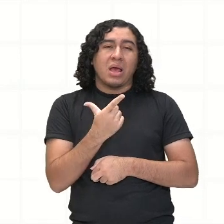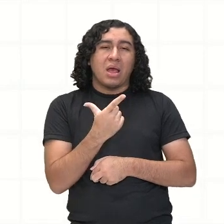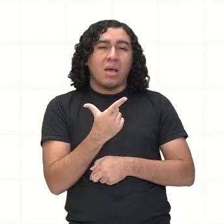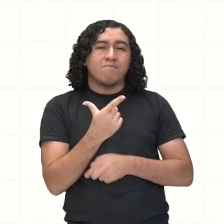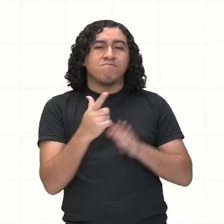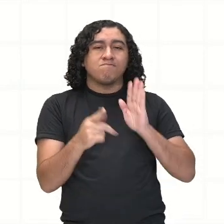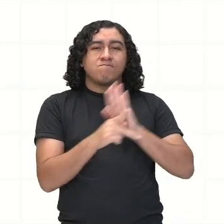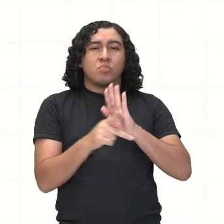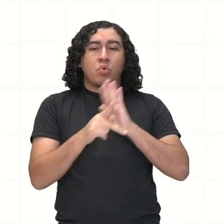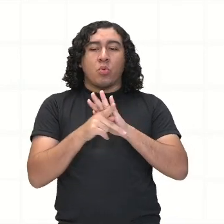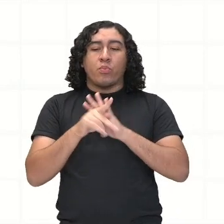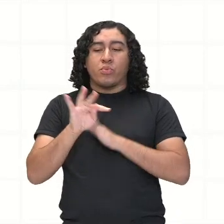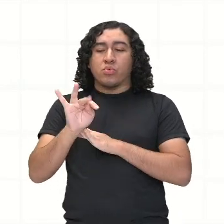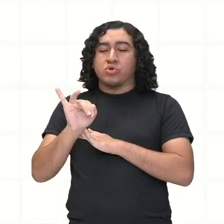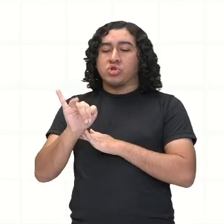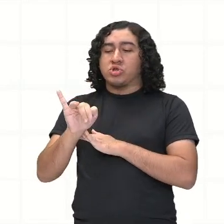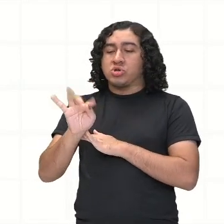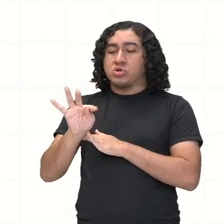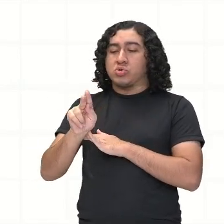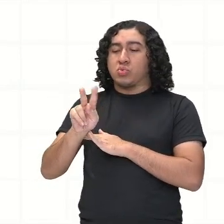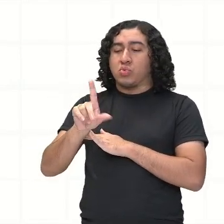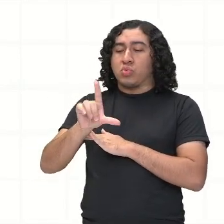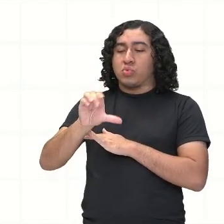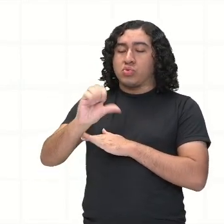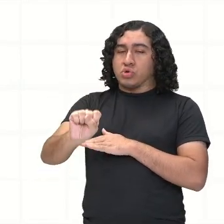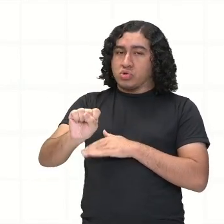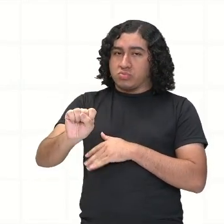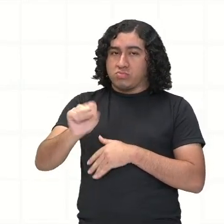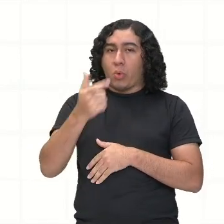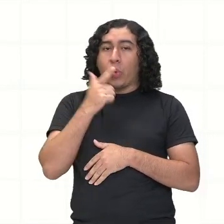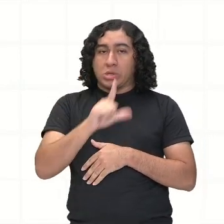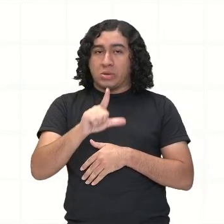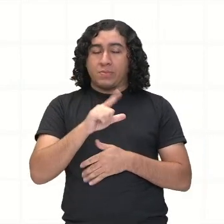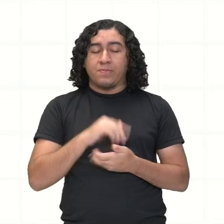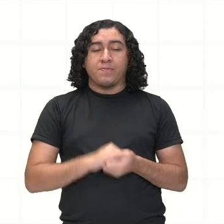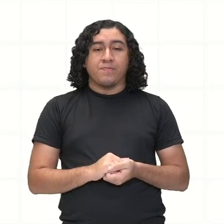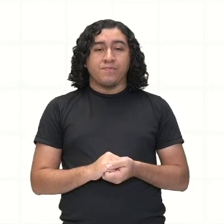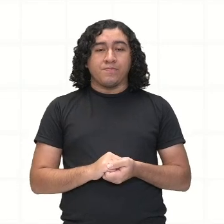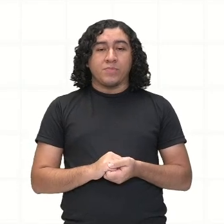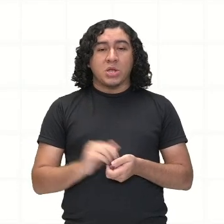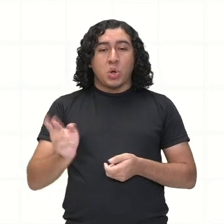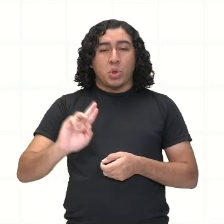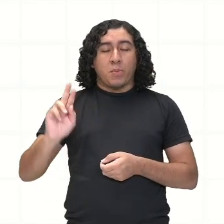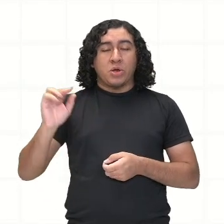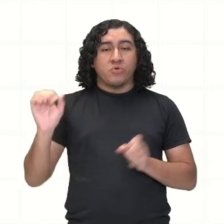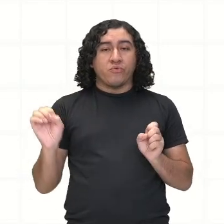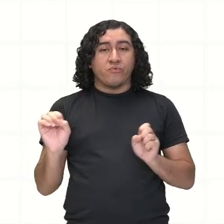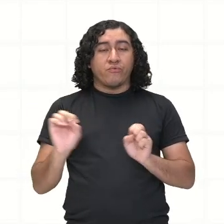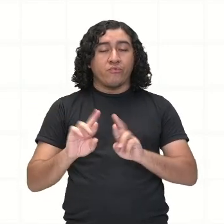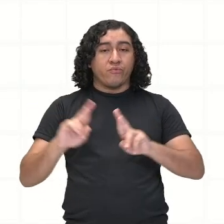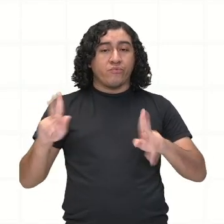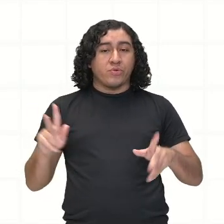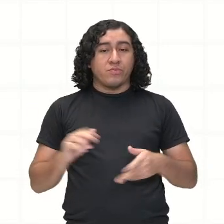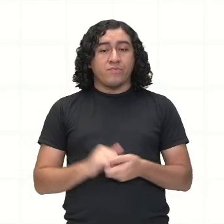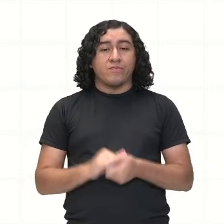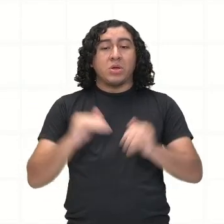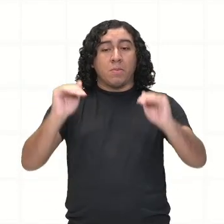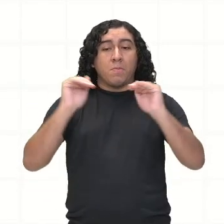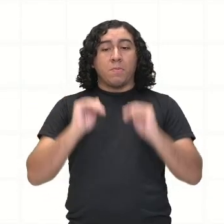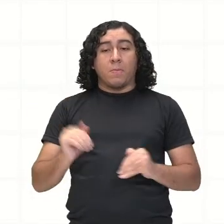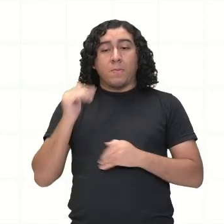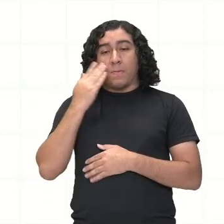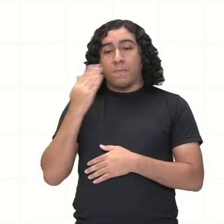como títulos nobiliárquicos. E observem ainda que aqui embaixo eu tenho